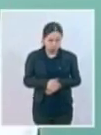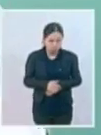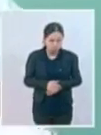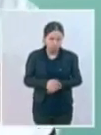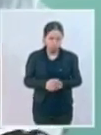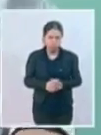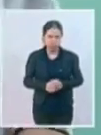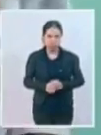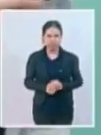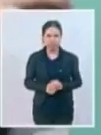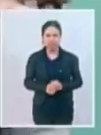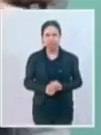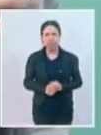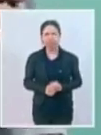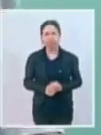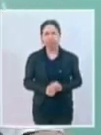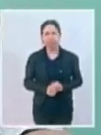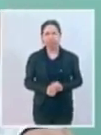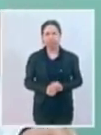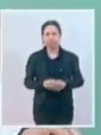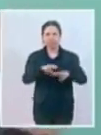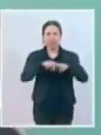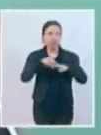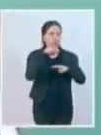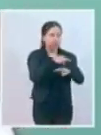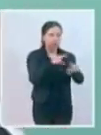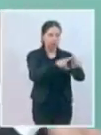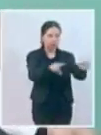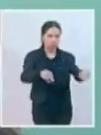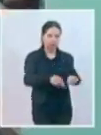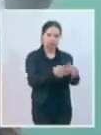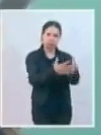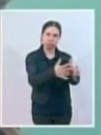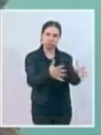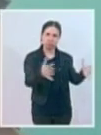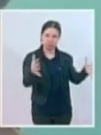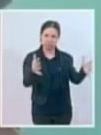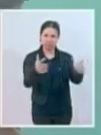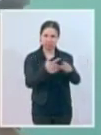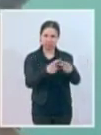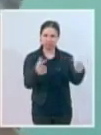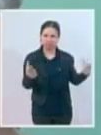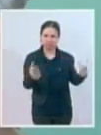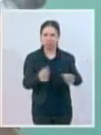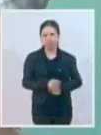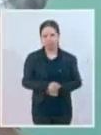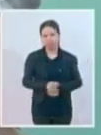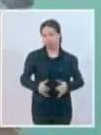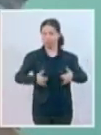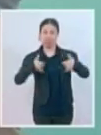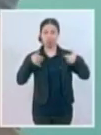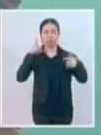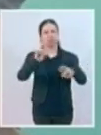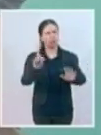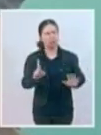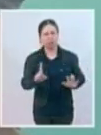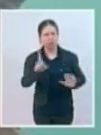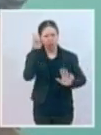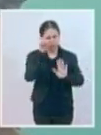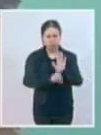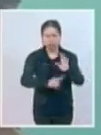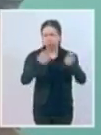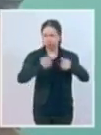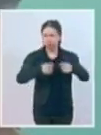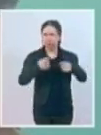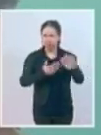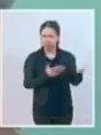ver não só com a questão da expansão territorial, ou não é questão nem de vaidade. Não. É uma questão de direito e necessidade